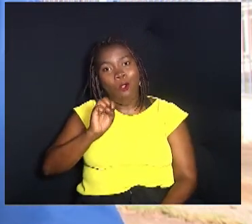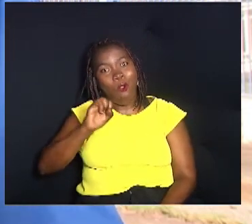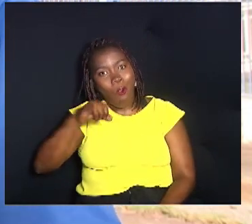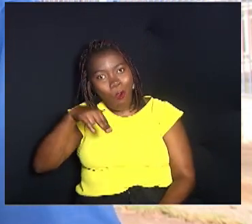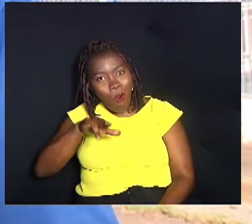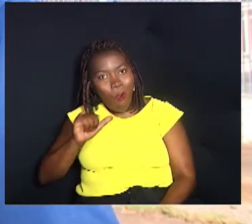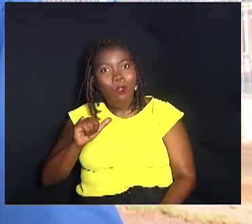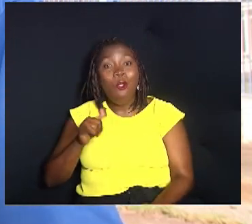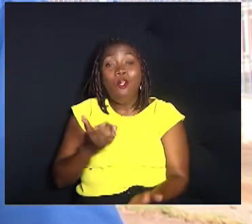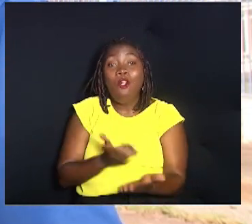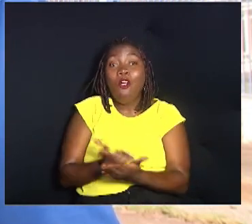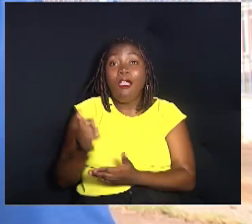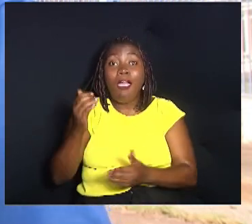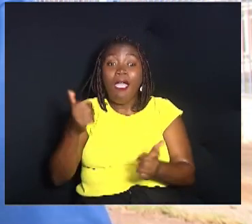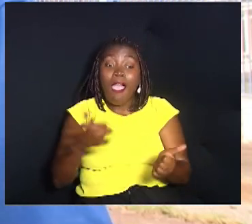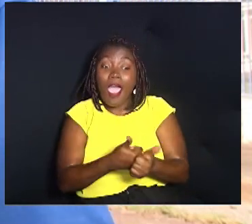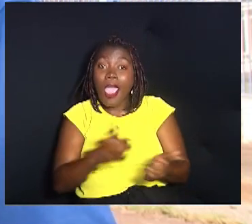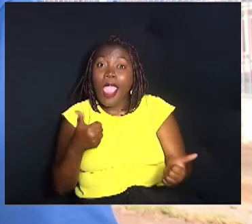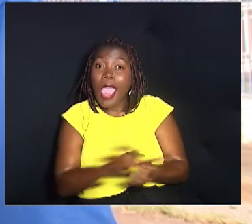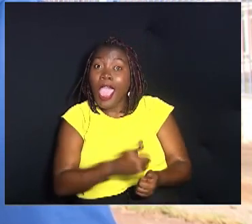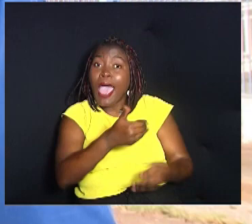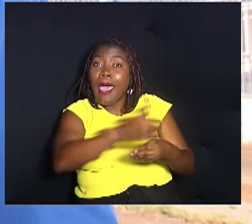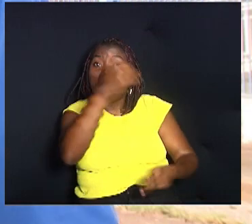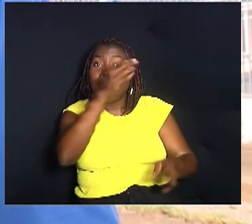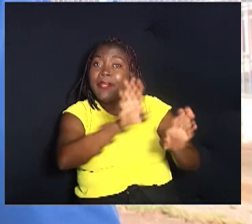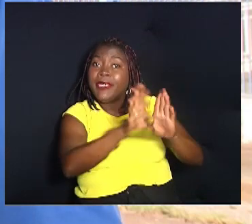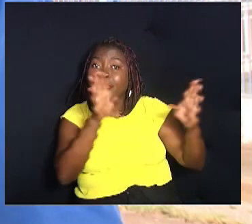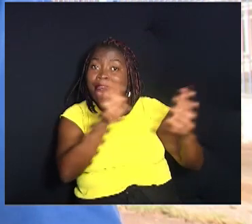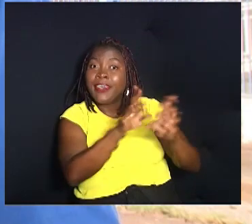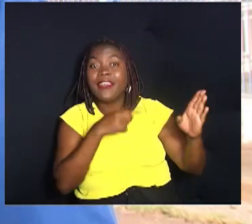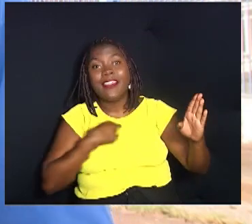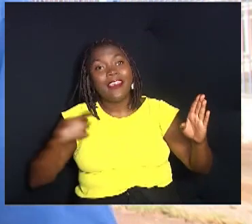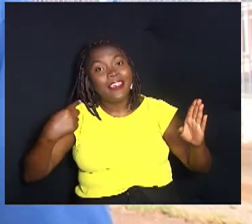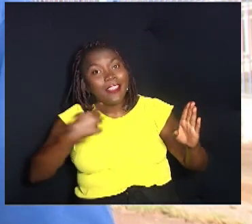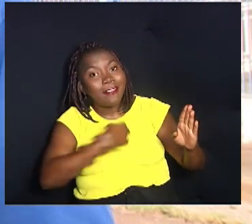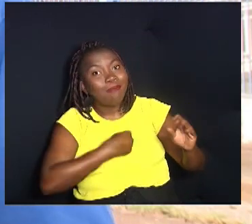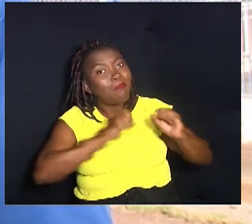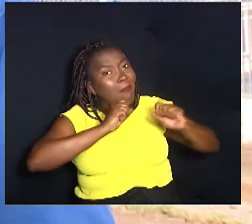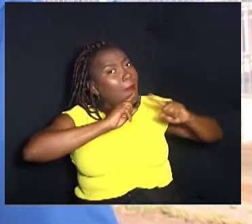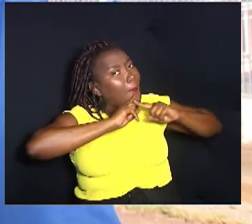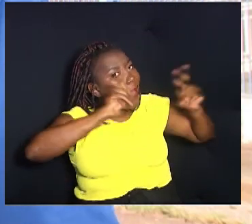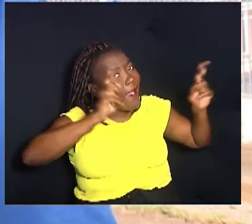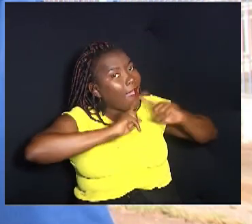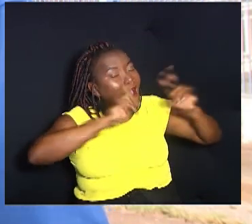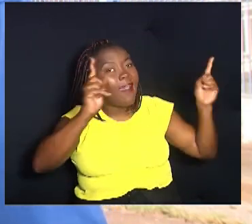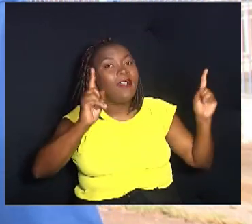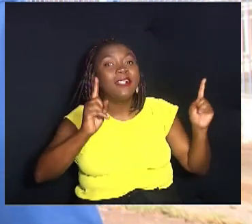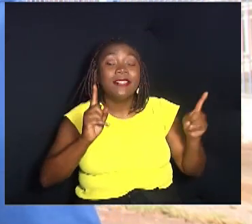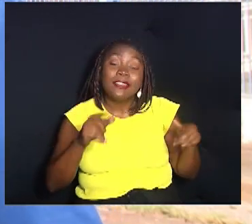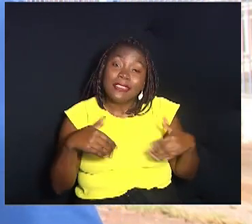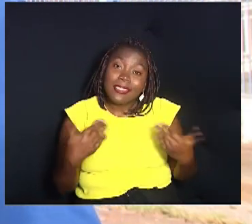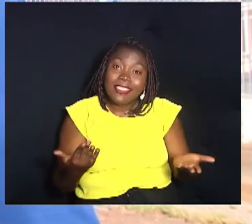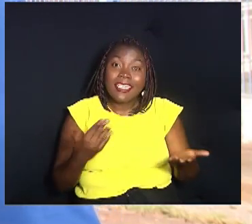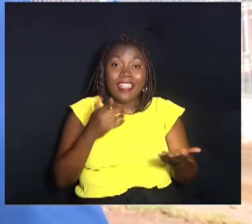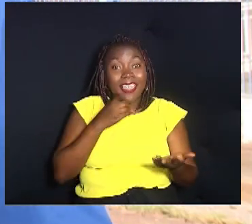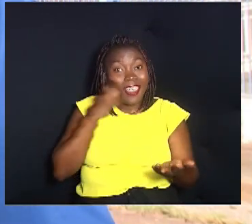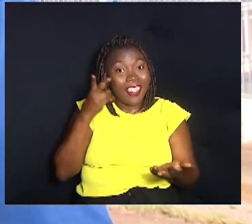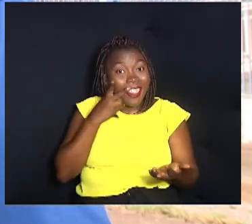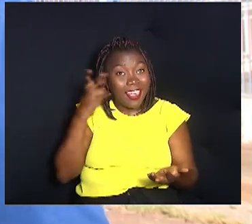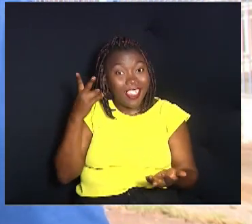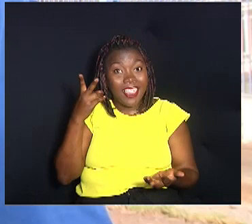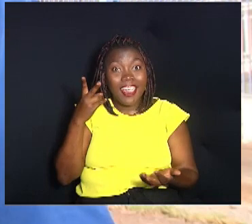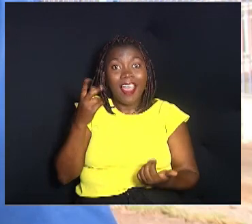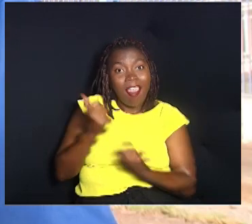fazer um acompanhamento e abrir porta para que nós pudéssemos fazer nossas reivindicações. O Rossini passou a